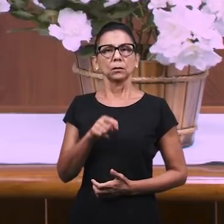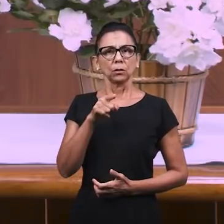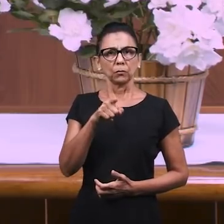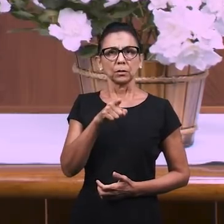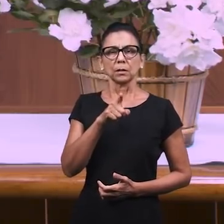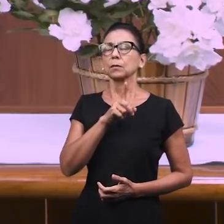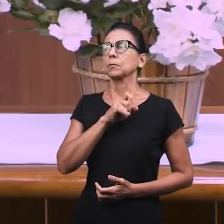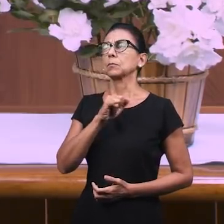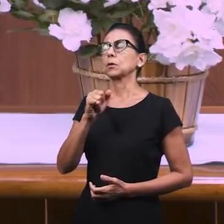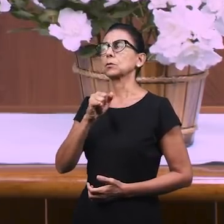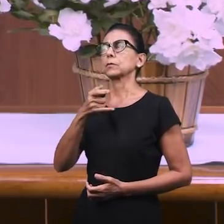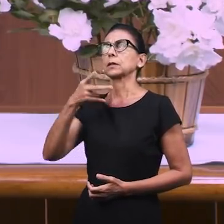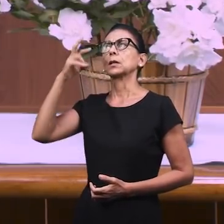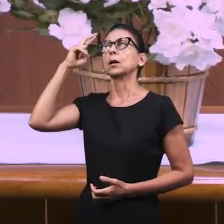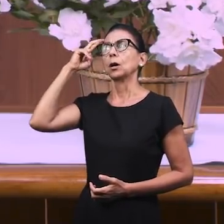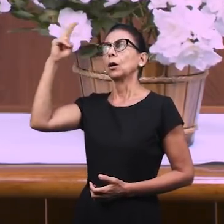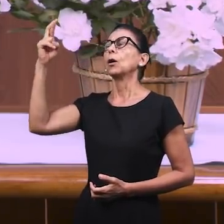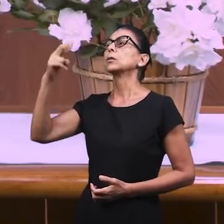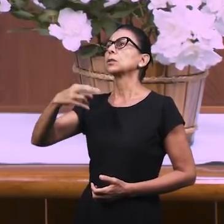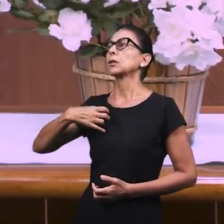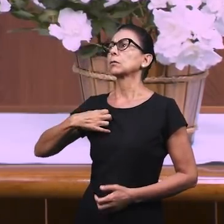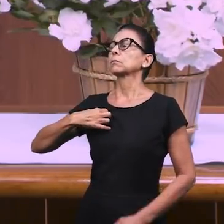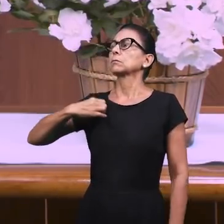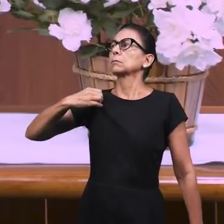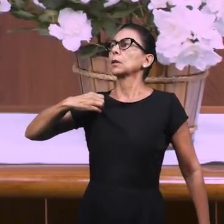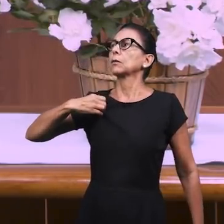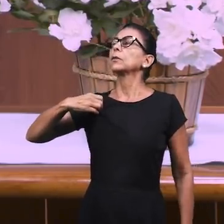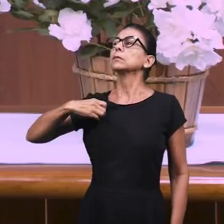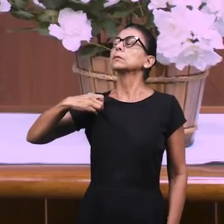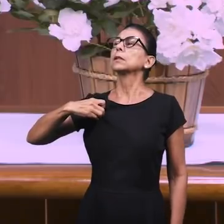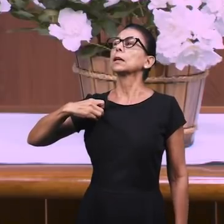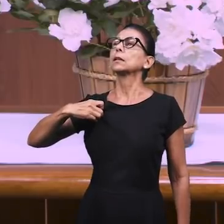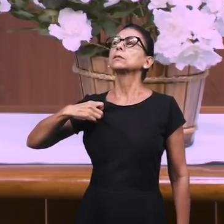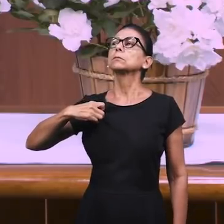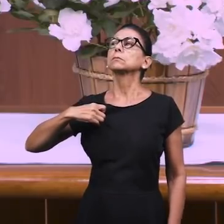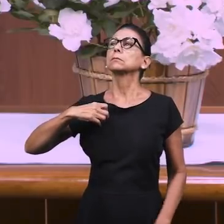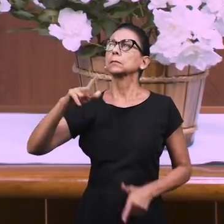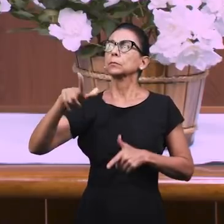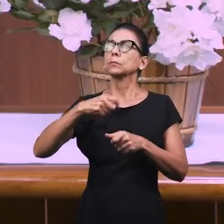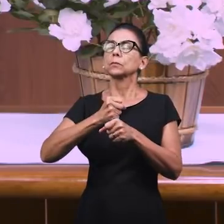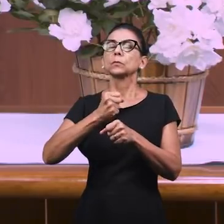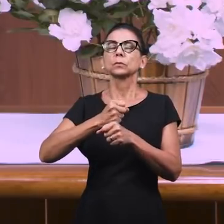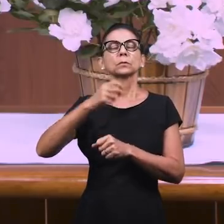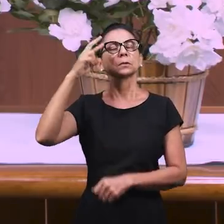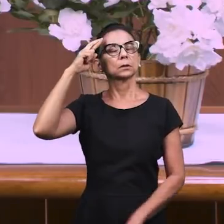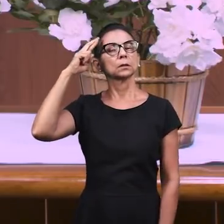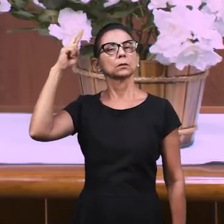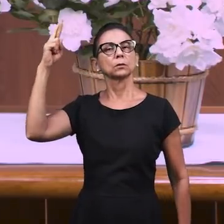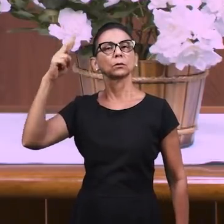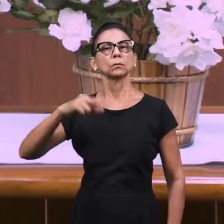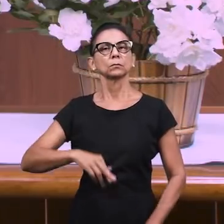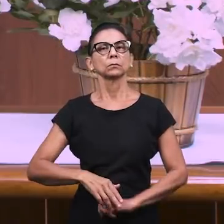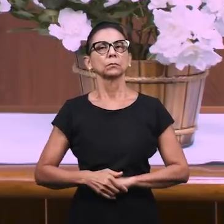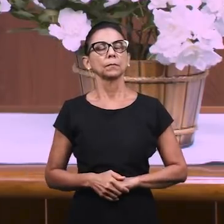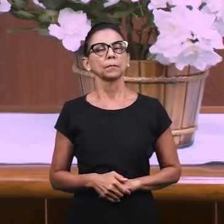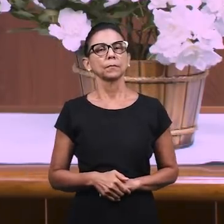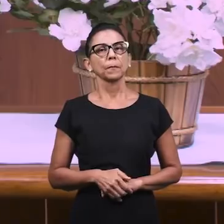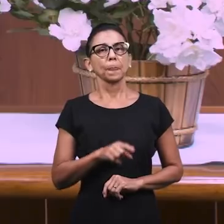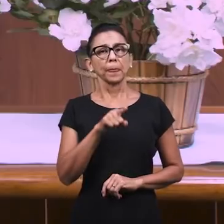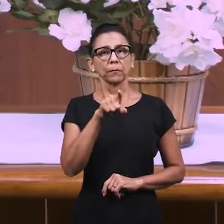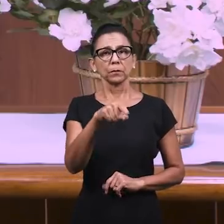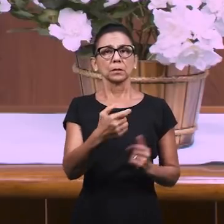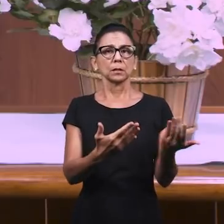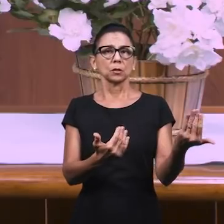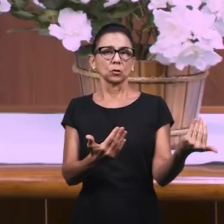comigo. Você pode chegar, ou falar, ou não precisa falar diretamente, mas na sua postura na igreja, demonstrar